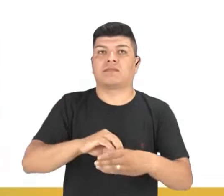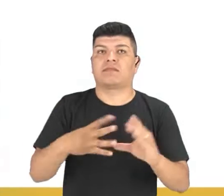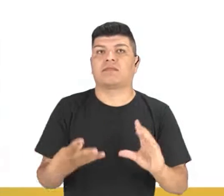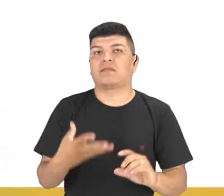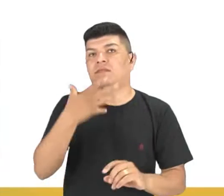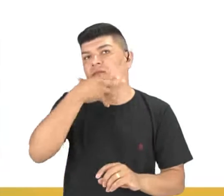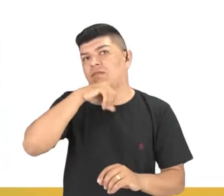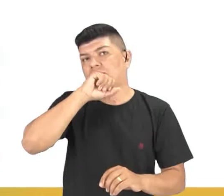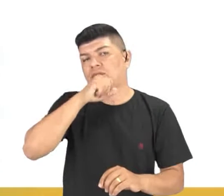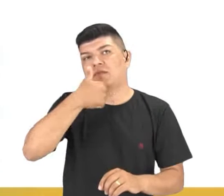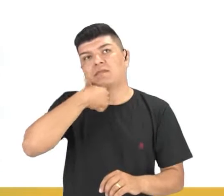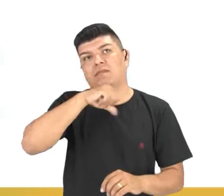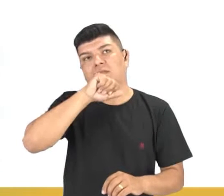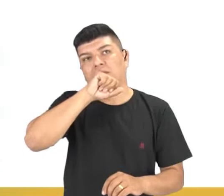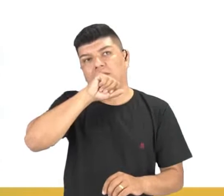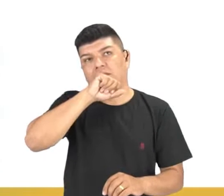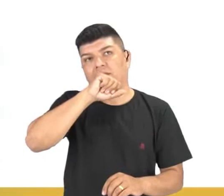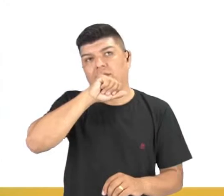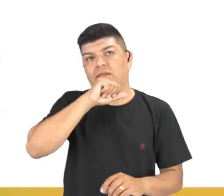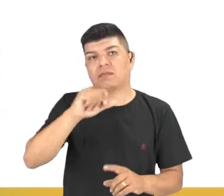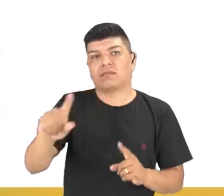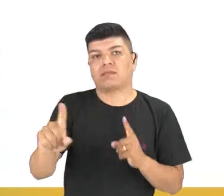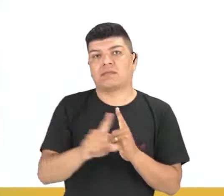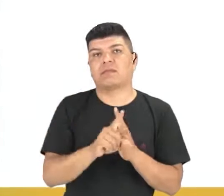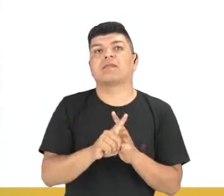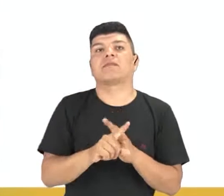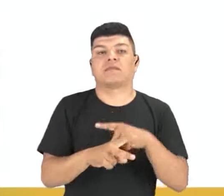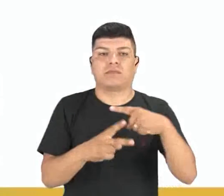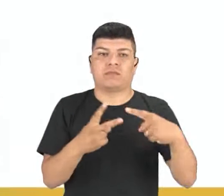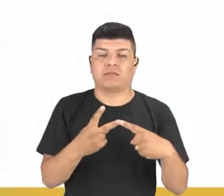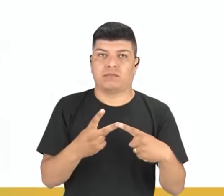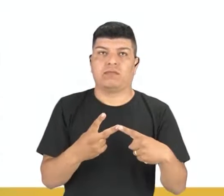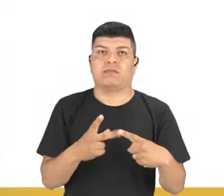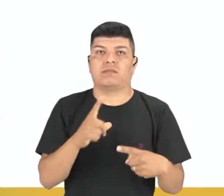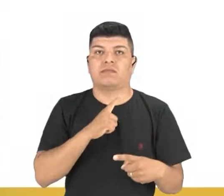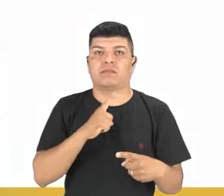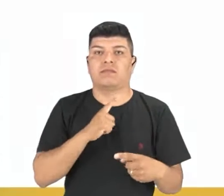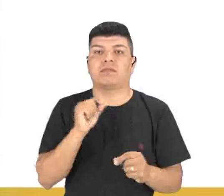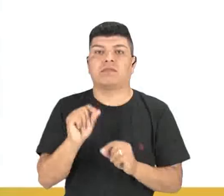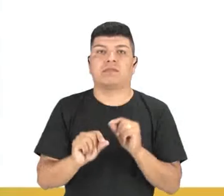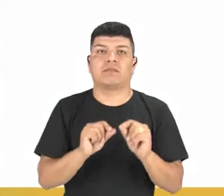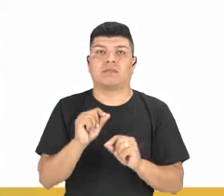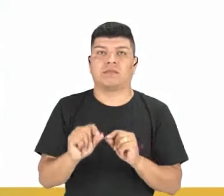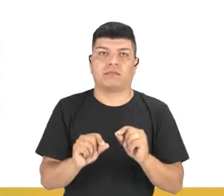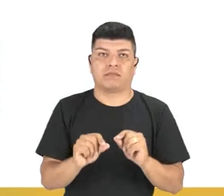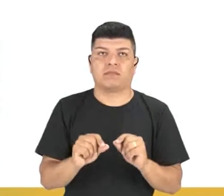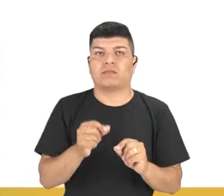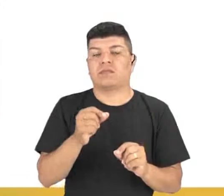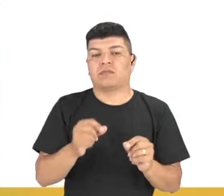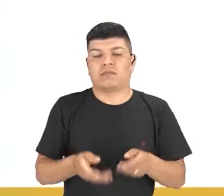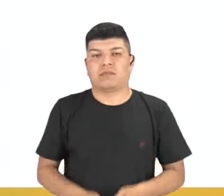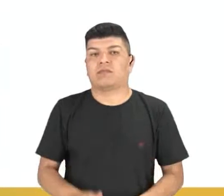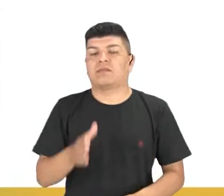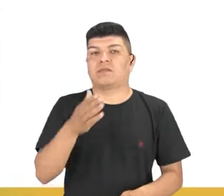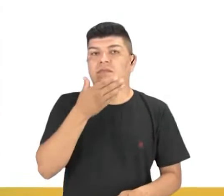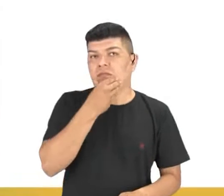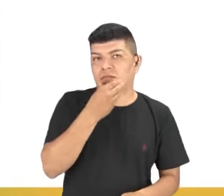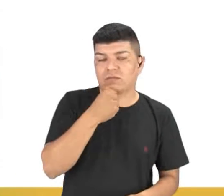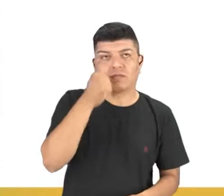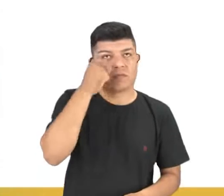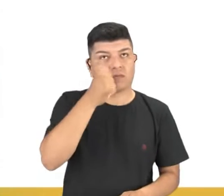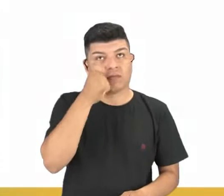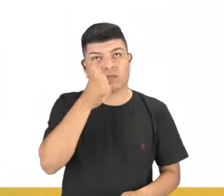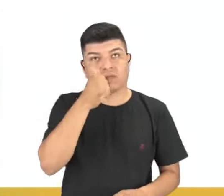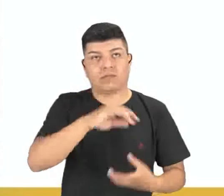do pai e da mãe, né? Então, quando você tem um cruzamento, dois indivíduos, a gente tem a probabilidade de nascer filho, homem, mulher,